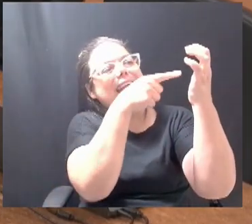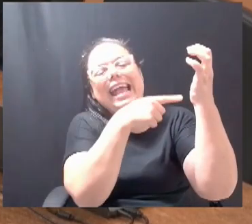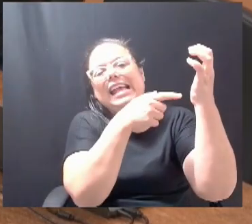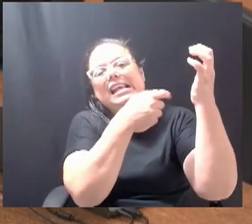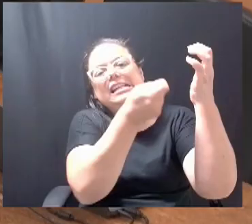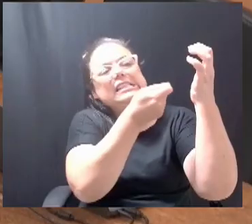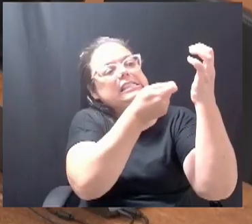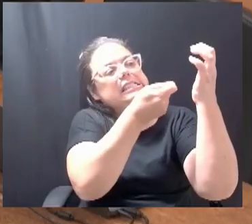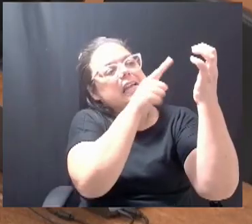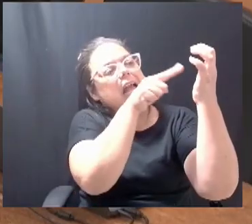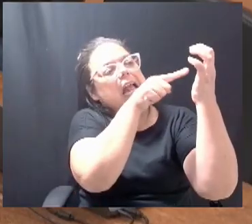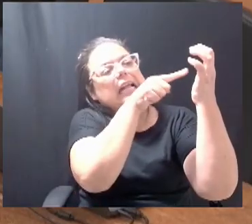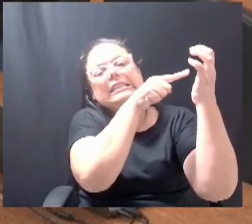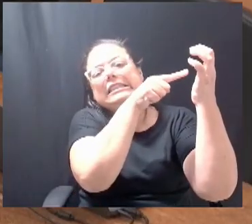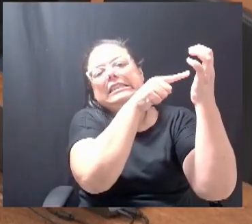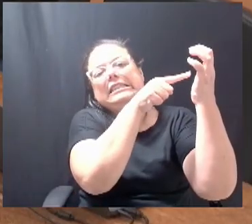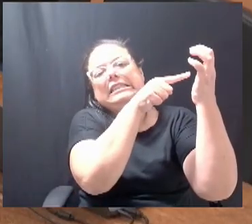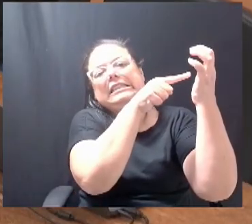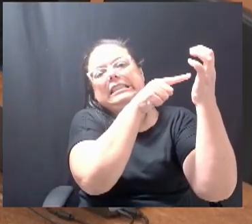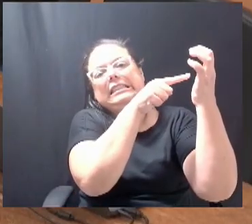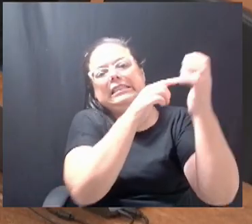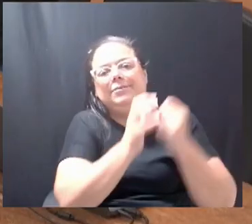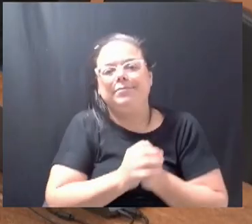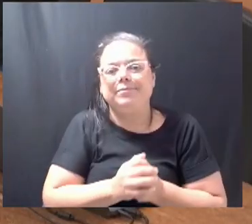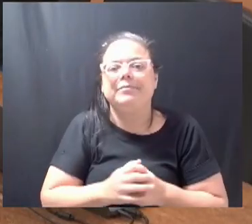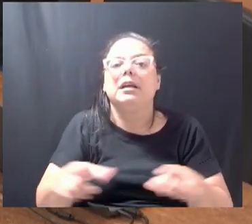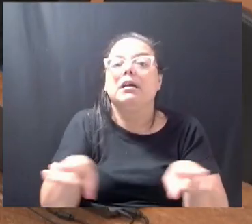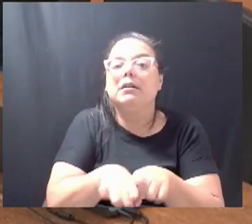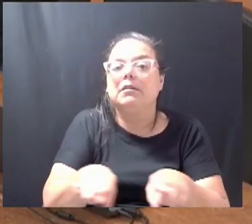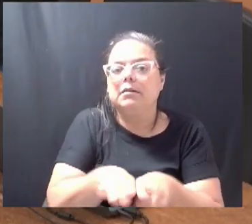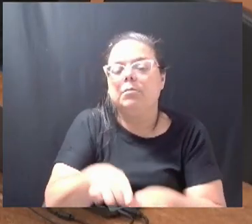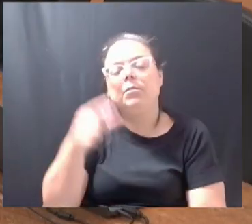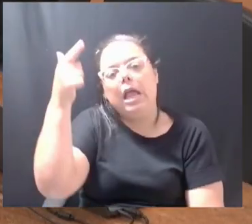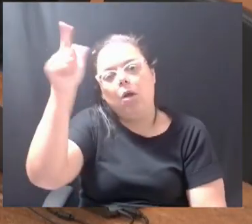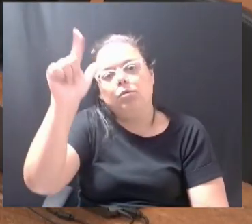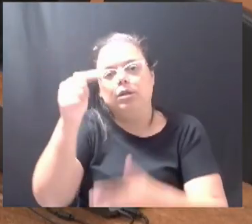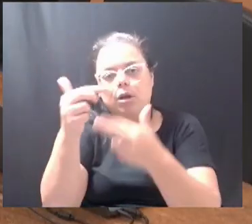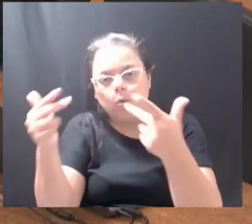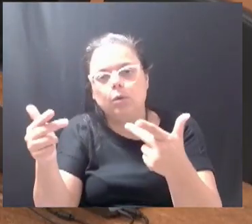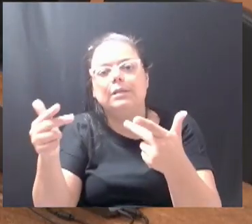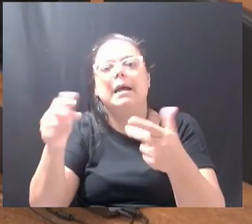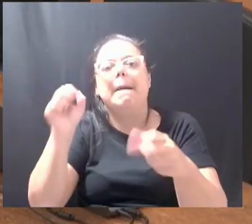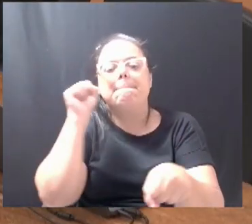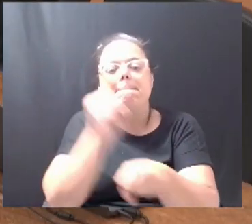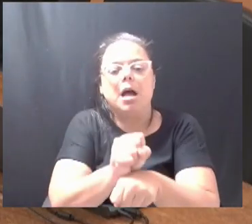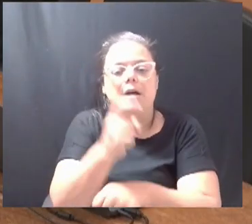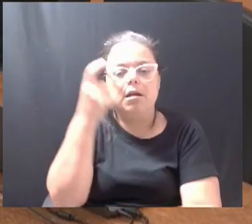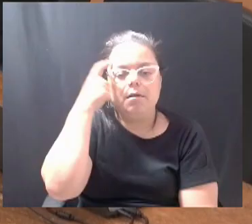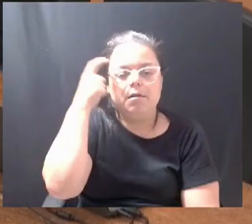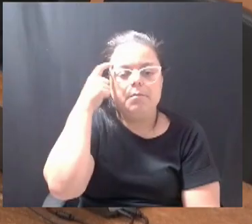Né, Luiz Fernando? E, além disso, outra coisa, né? É o famoso pare, pense e respira. Exato.